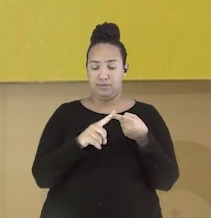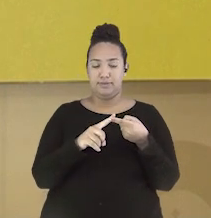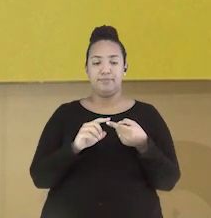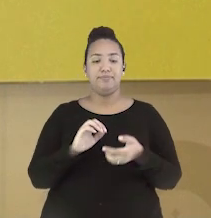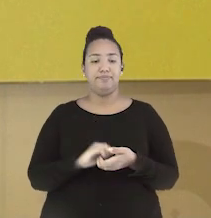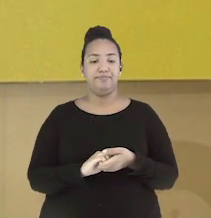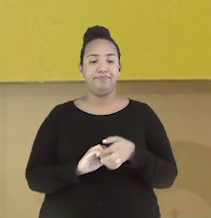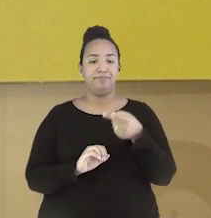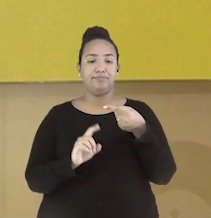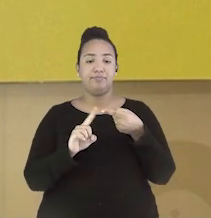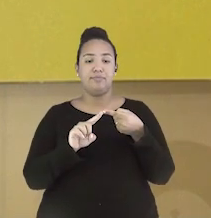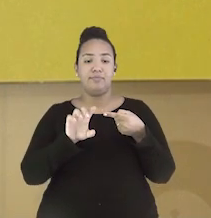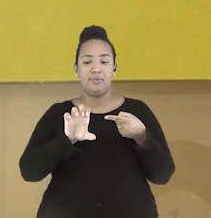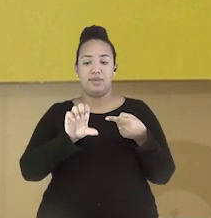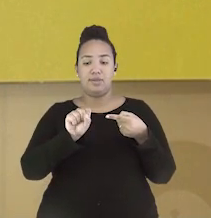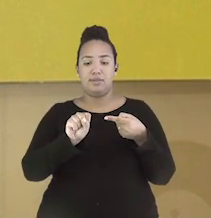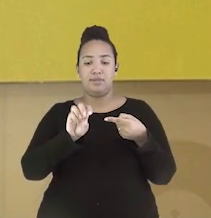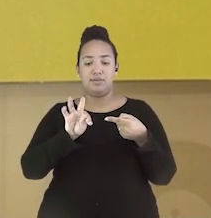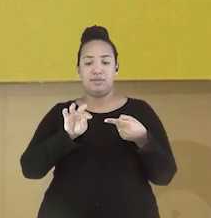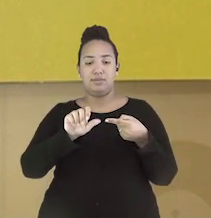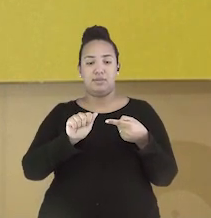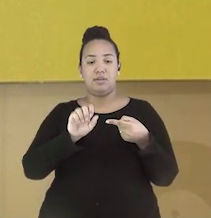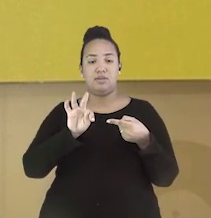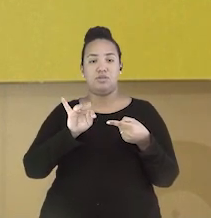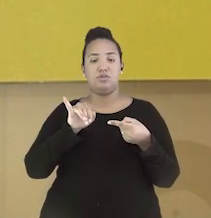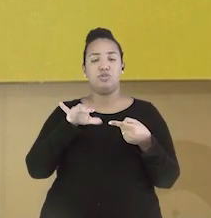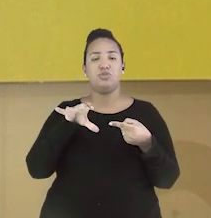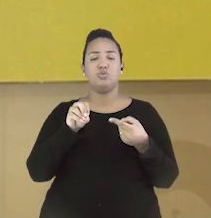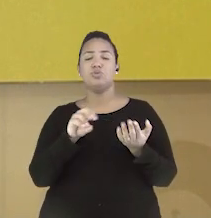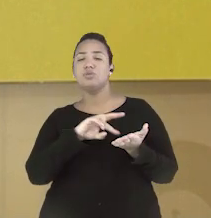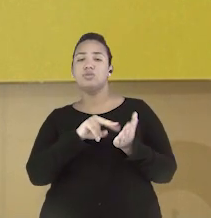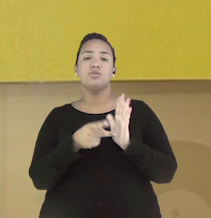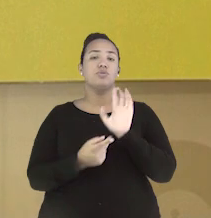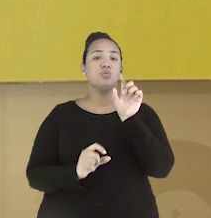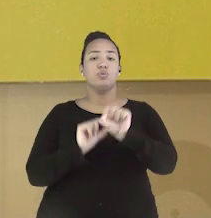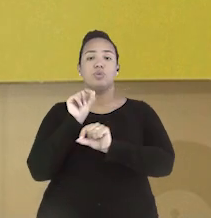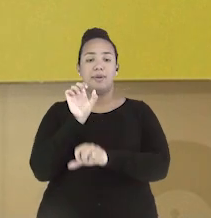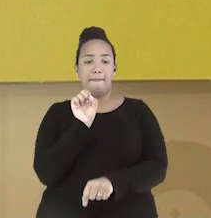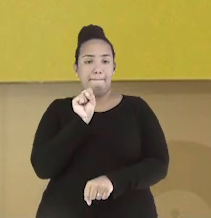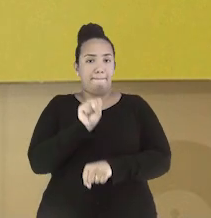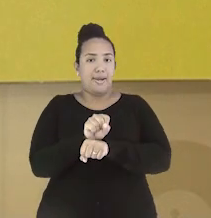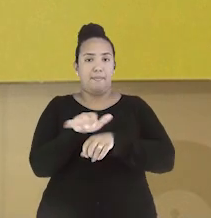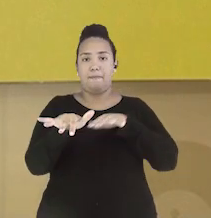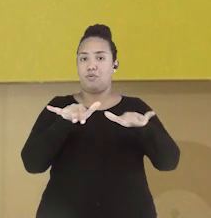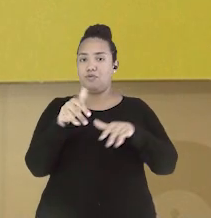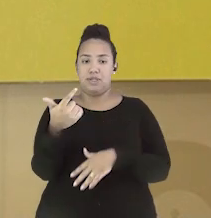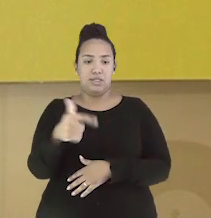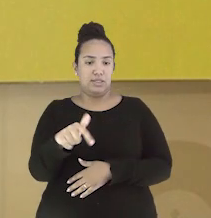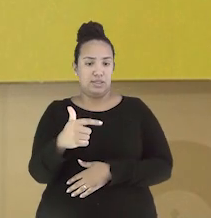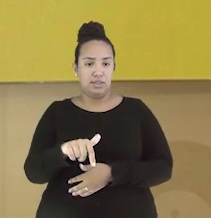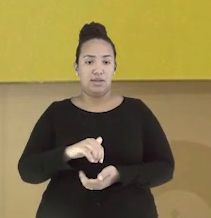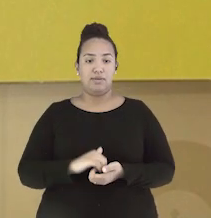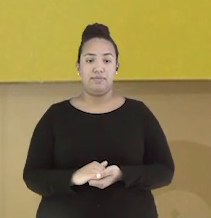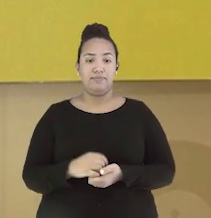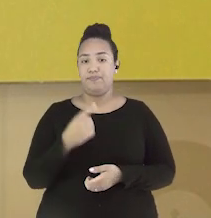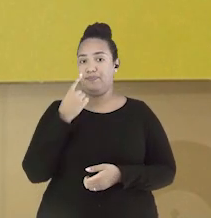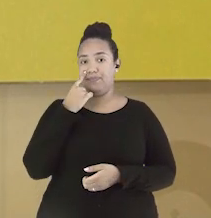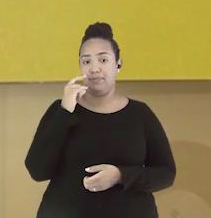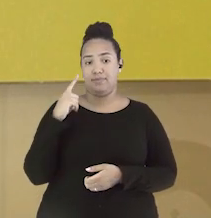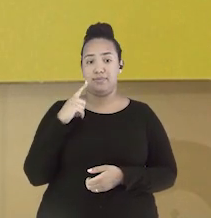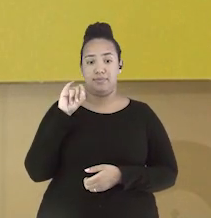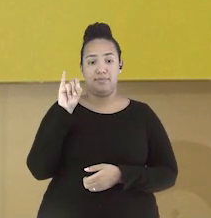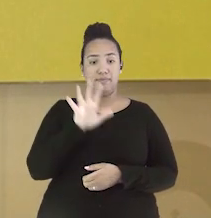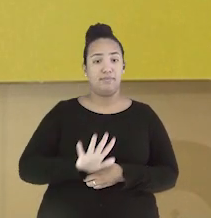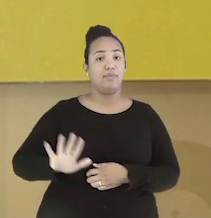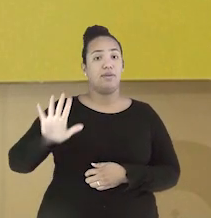infográfico estático. A palavra estático significa parado, sem movimento. No infográfico estático,